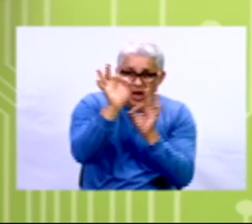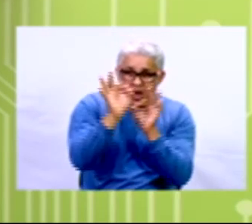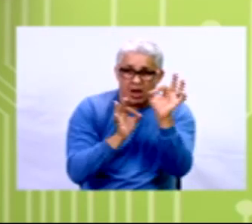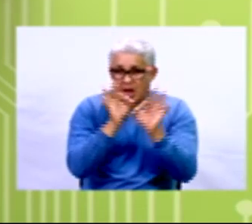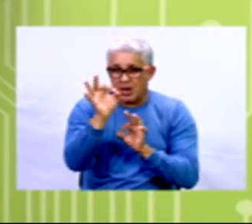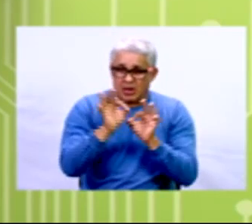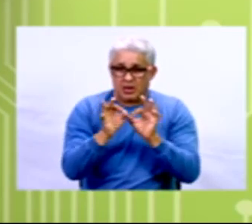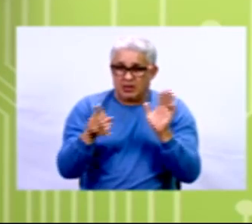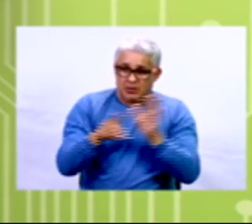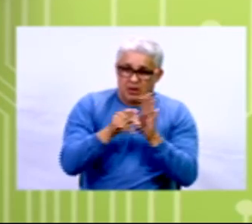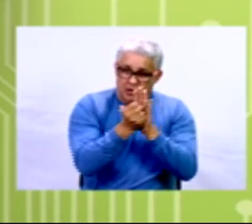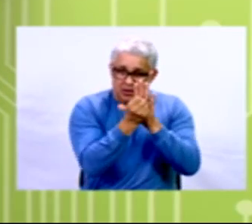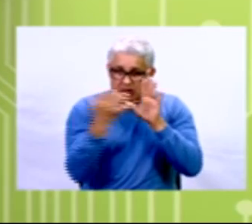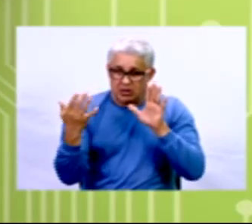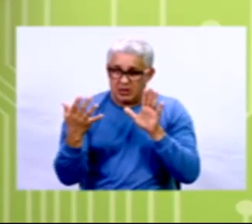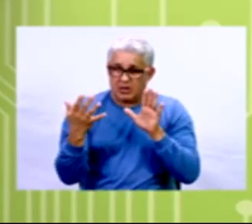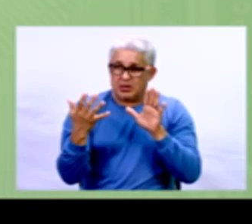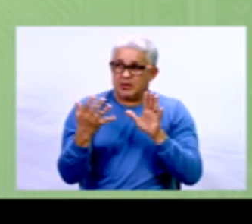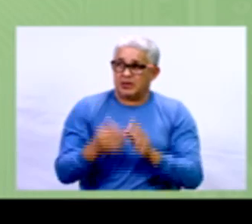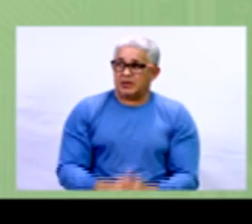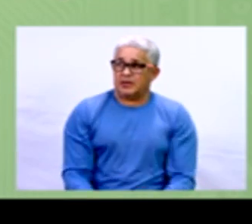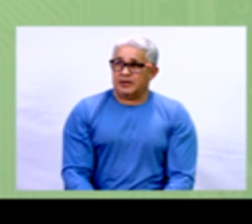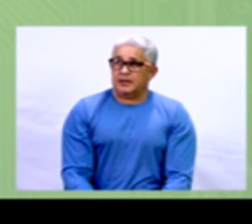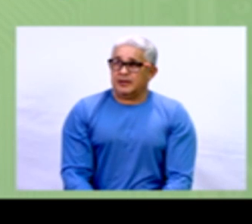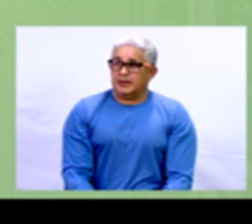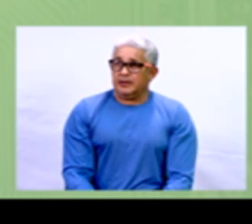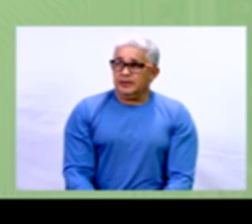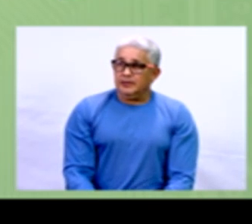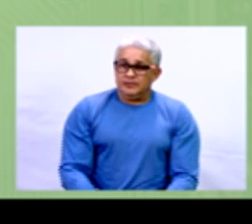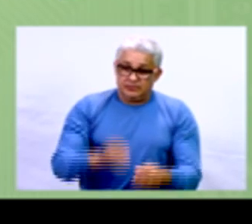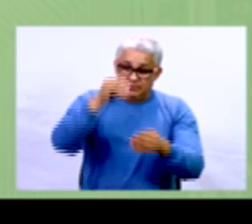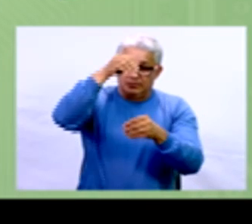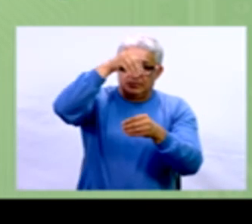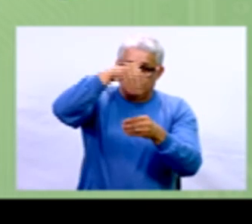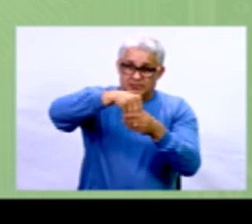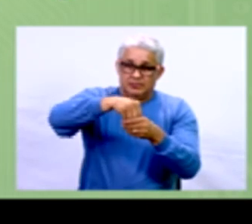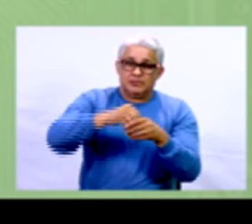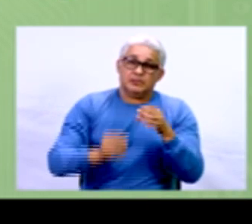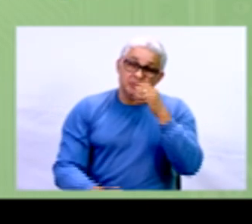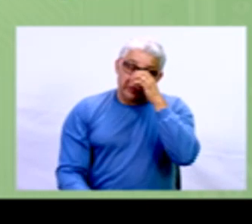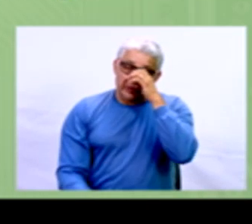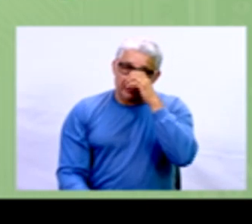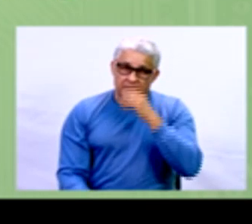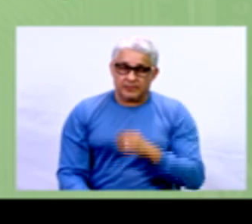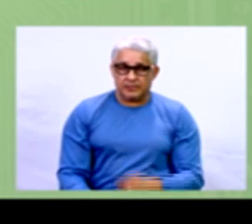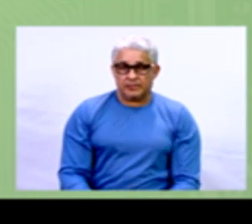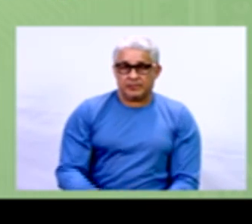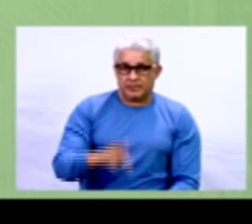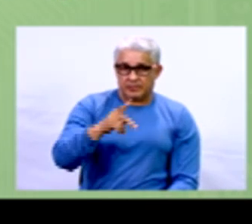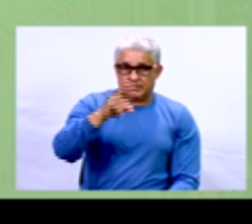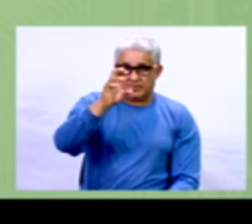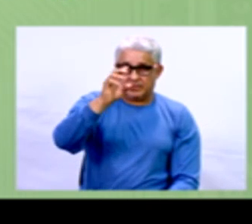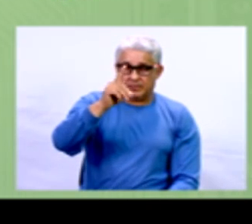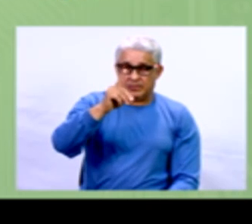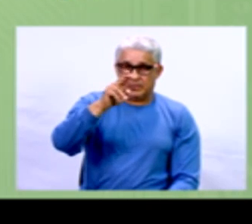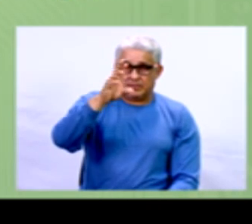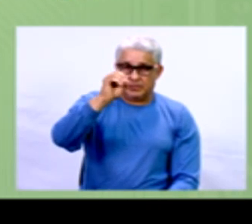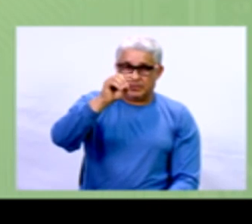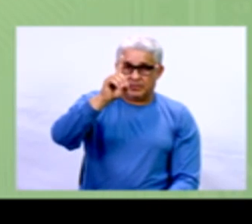da aplicação, tá? E dentro dessa profissão, então